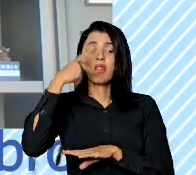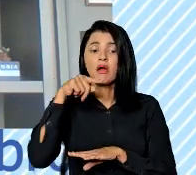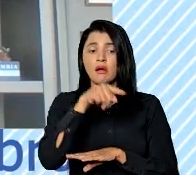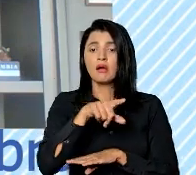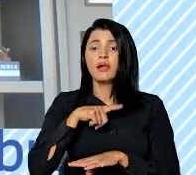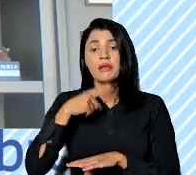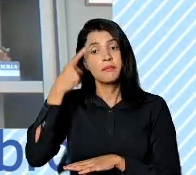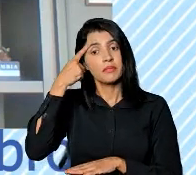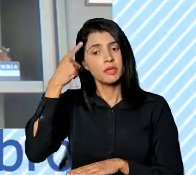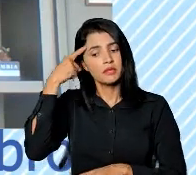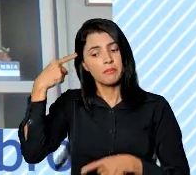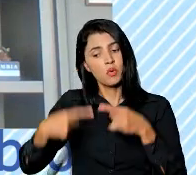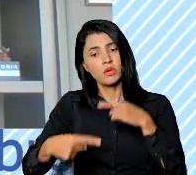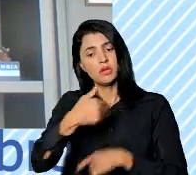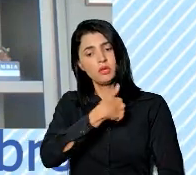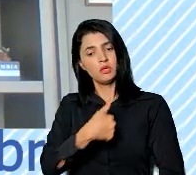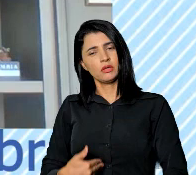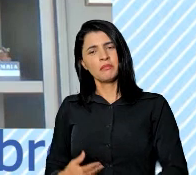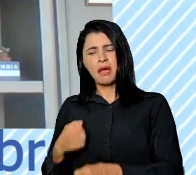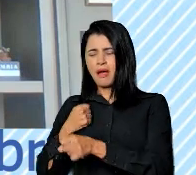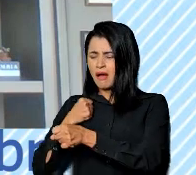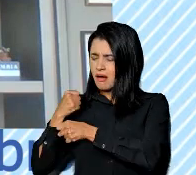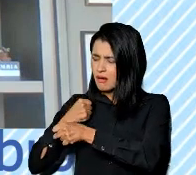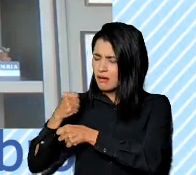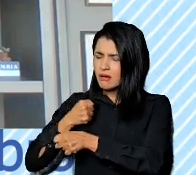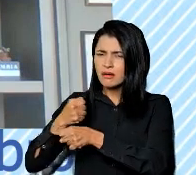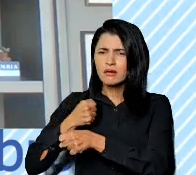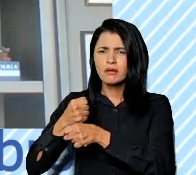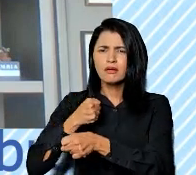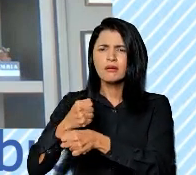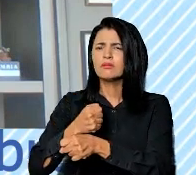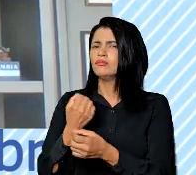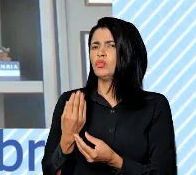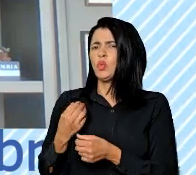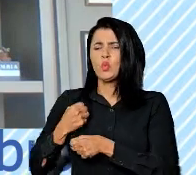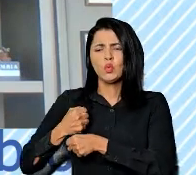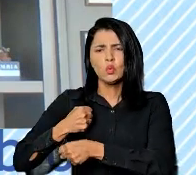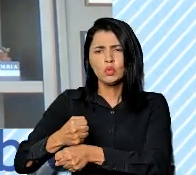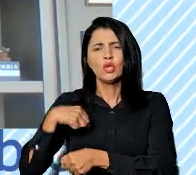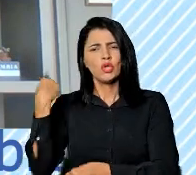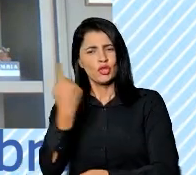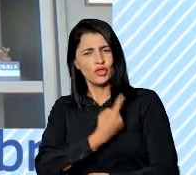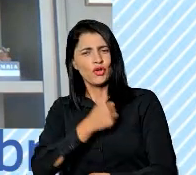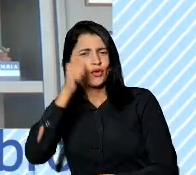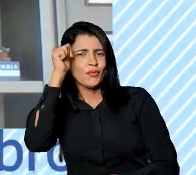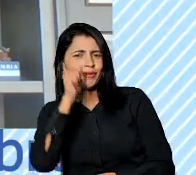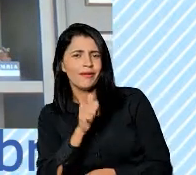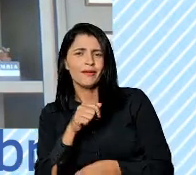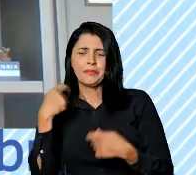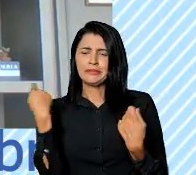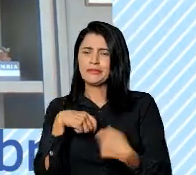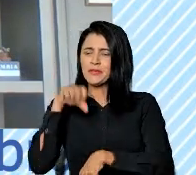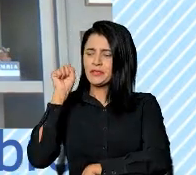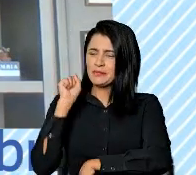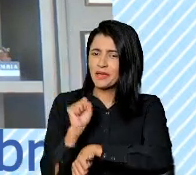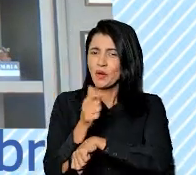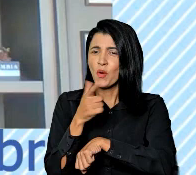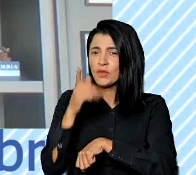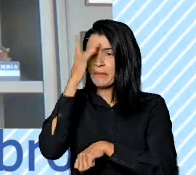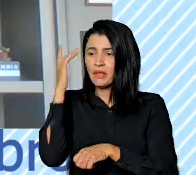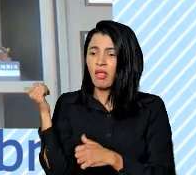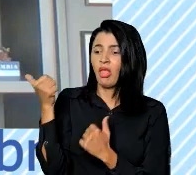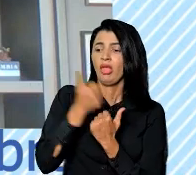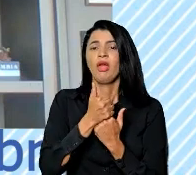política pública. Durante muitos anos, durante muito tempo, nós, as mulheres, tivemos que esperar com que alguém falasse por